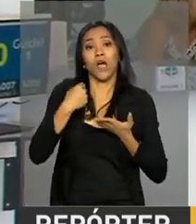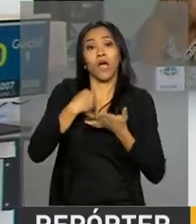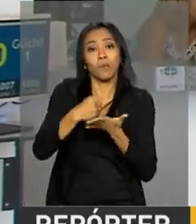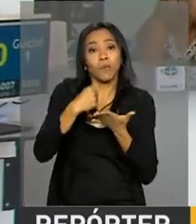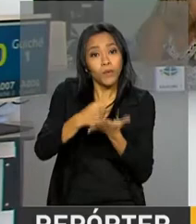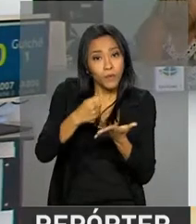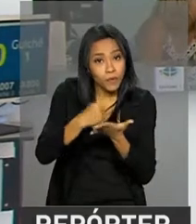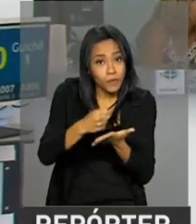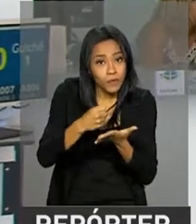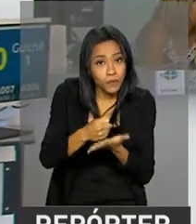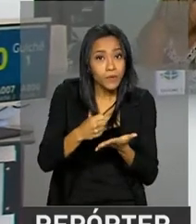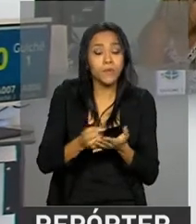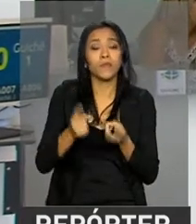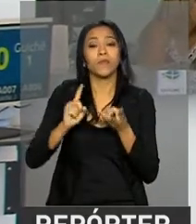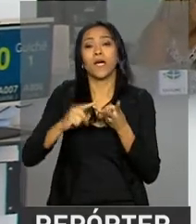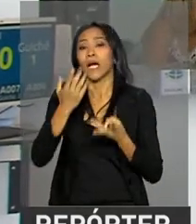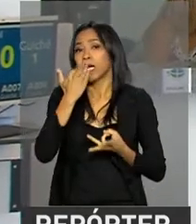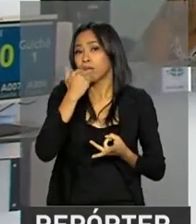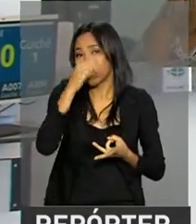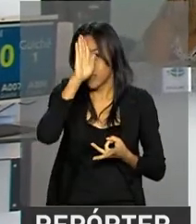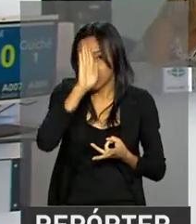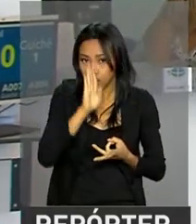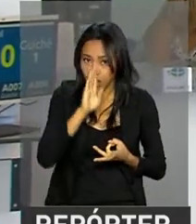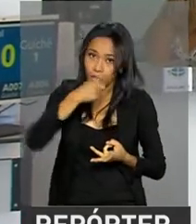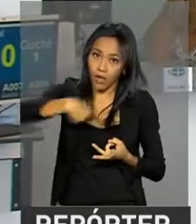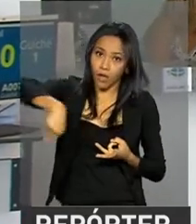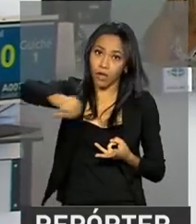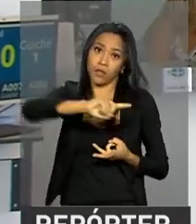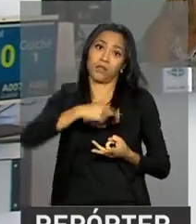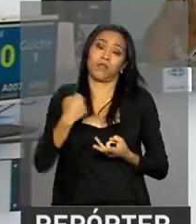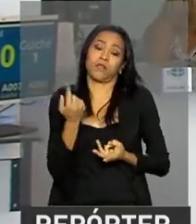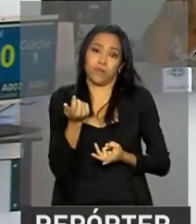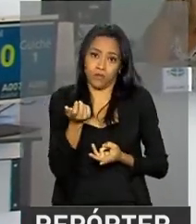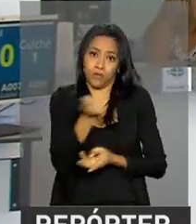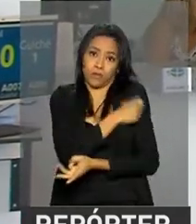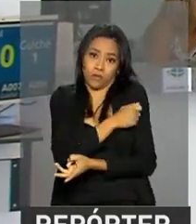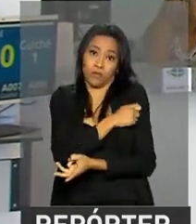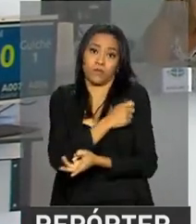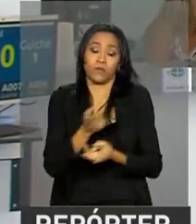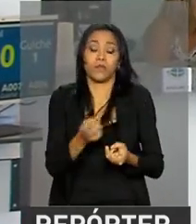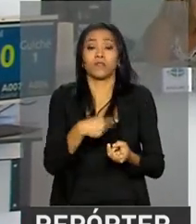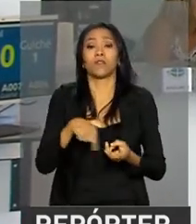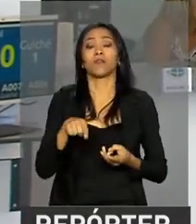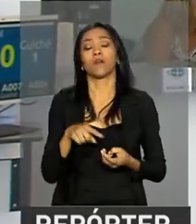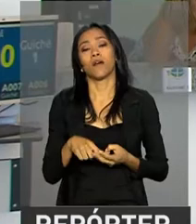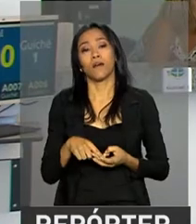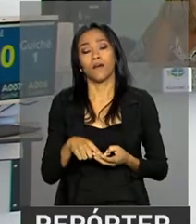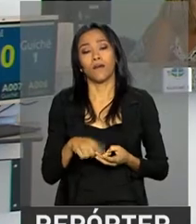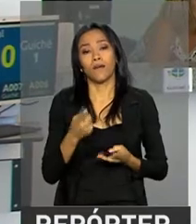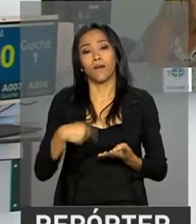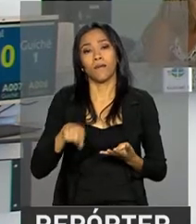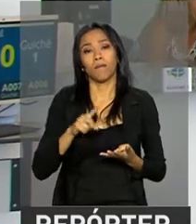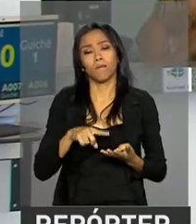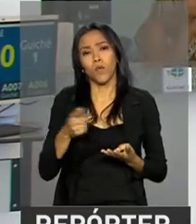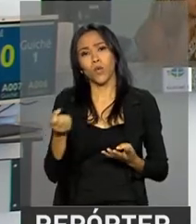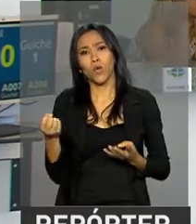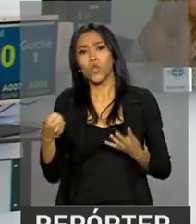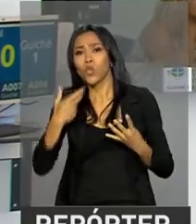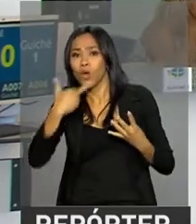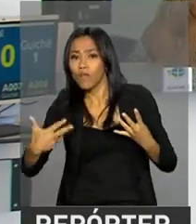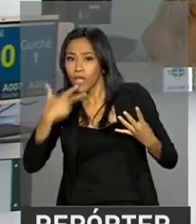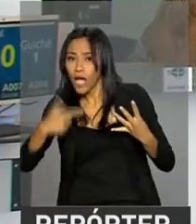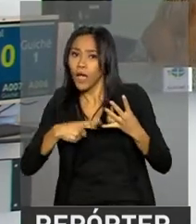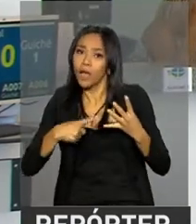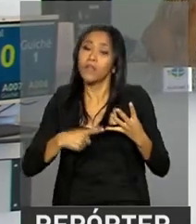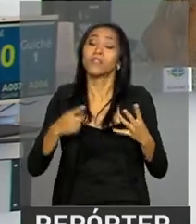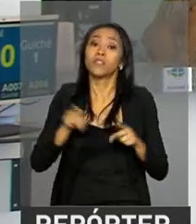econômico alimentação gratuita para todos os estudantes do centro antigo duas inovações que a moradia